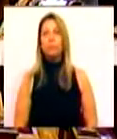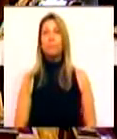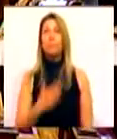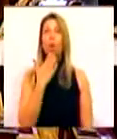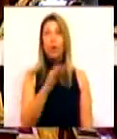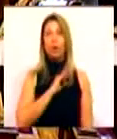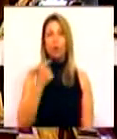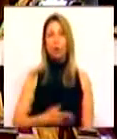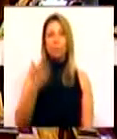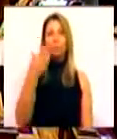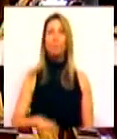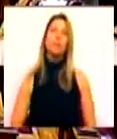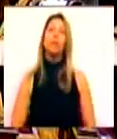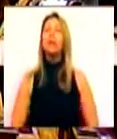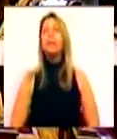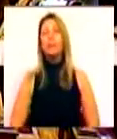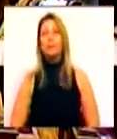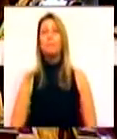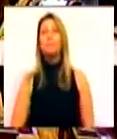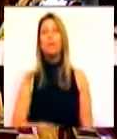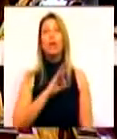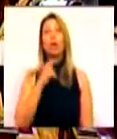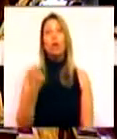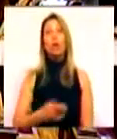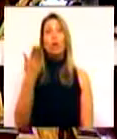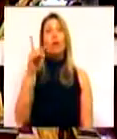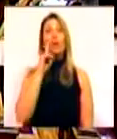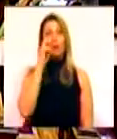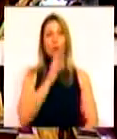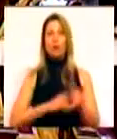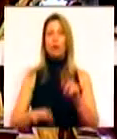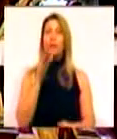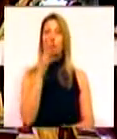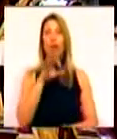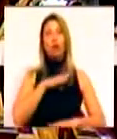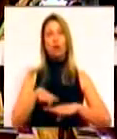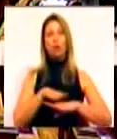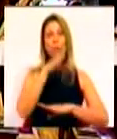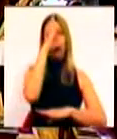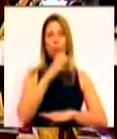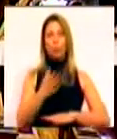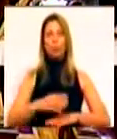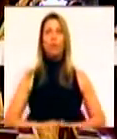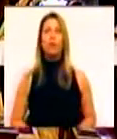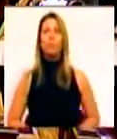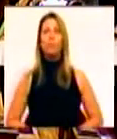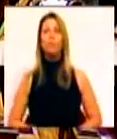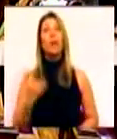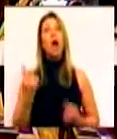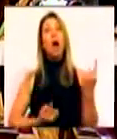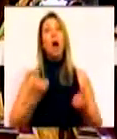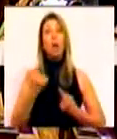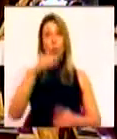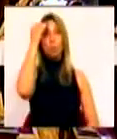Muito obrigado, Sr. Presidente. Sr. Presidente, Sras. E Srs. Deputados, Srs. Membros do Governo, alguns